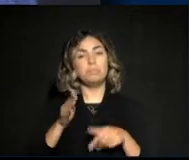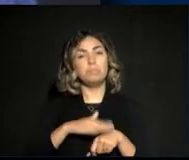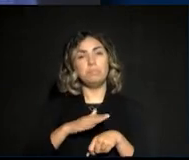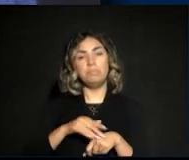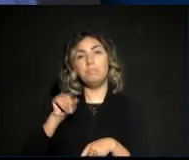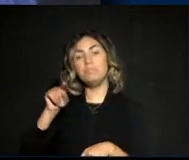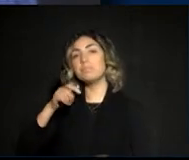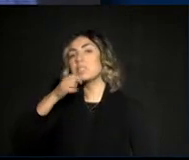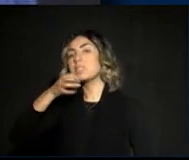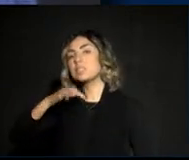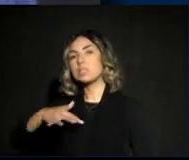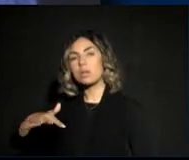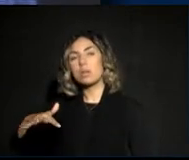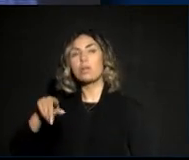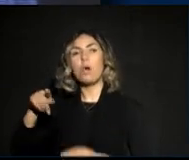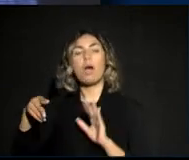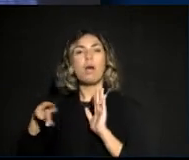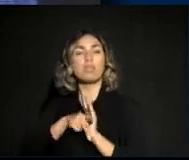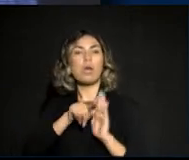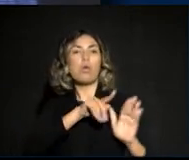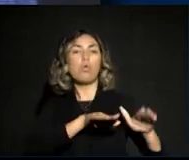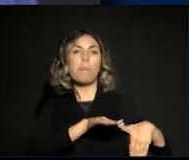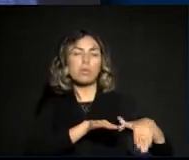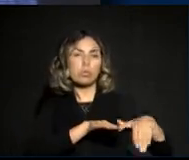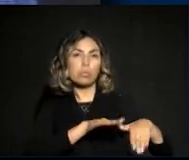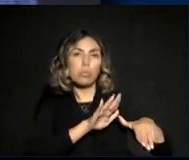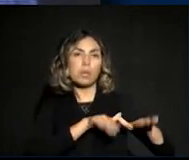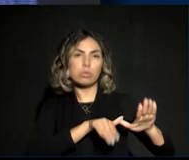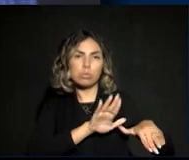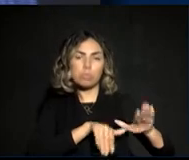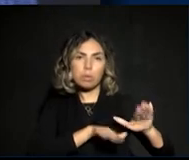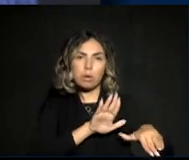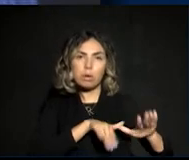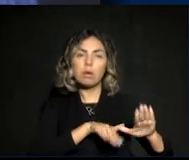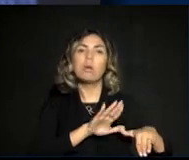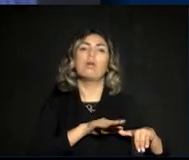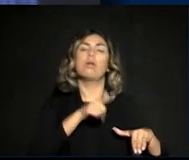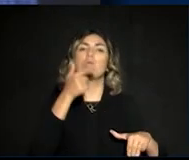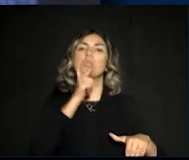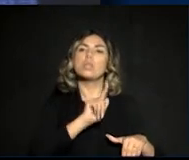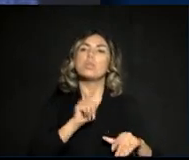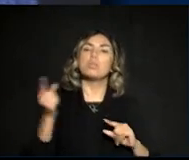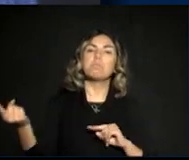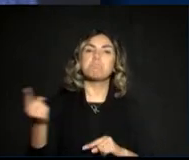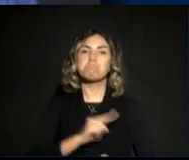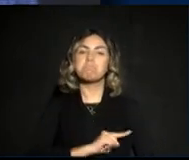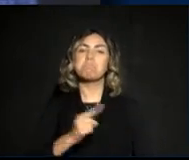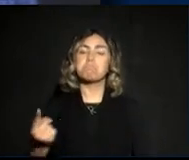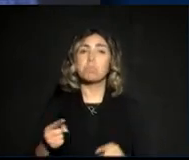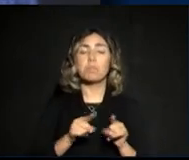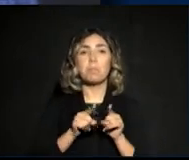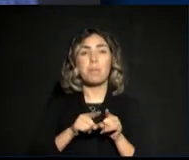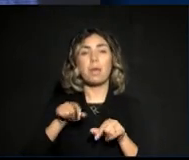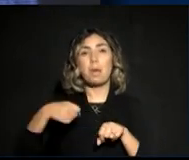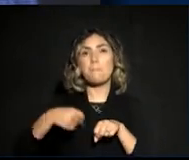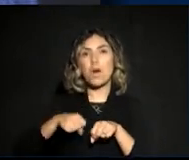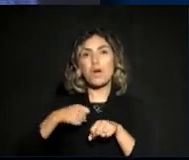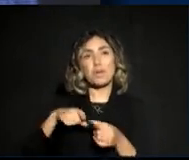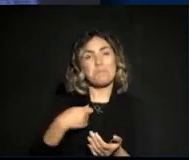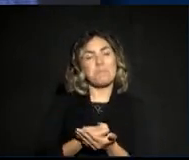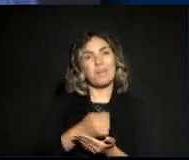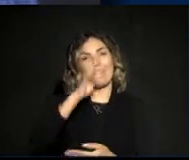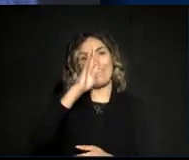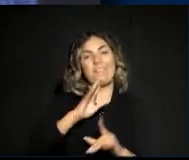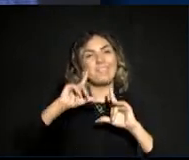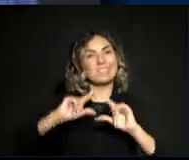o Santos para dentro não tem Federal que vai até Ubatuba dentro dessa lógica de filé com osso né e de quebra ainda consegui me sentar os motociclistas da